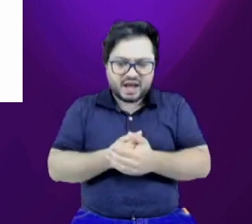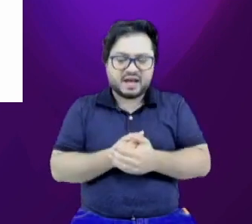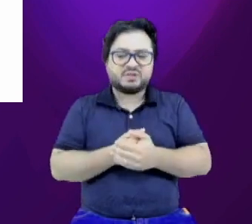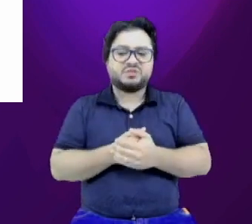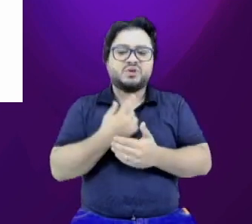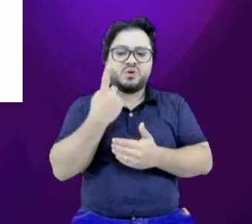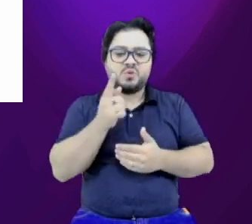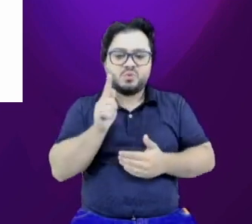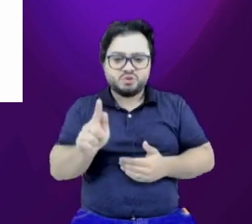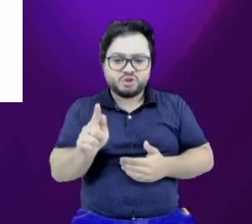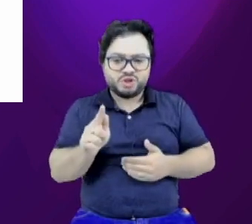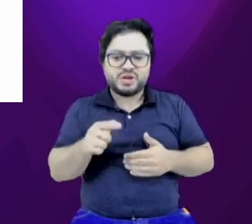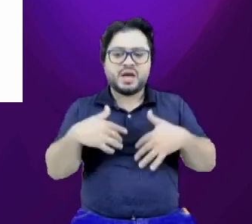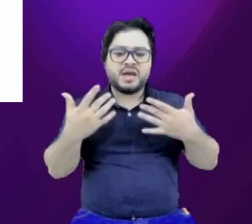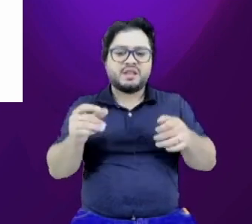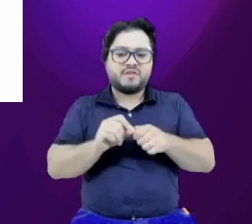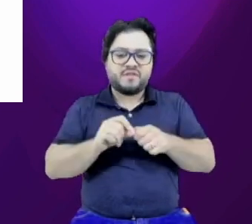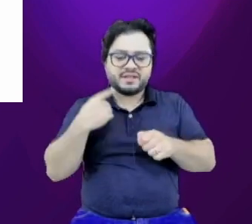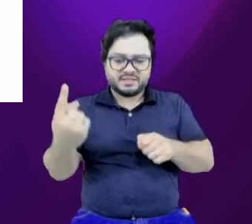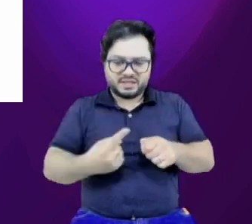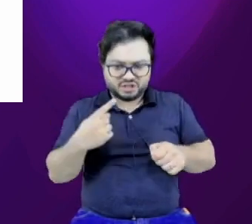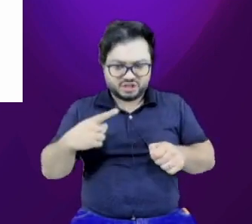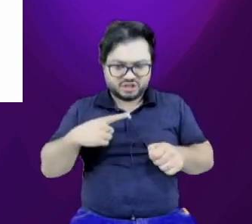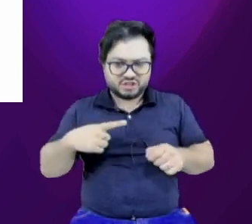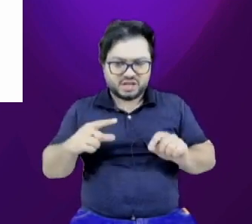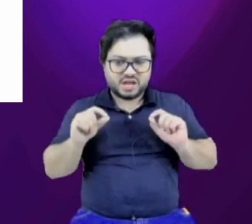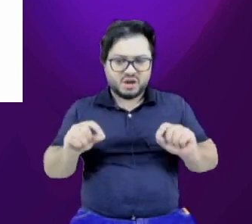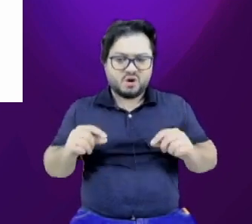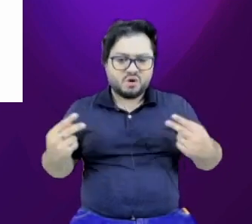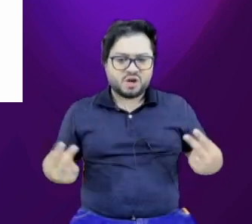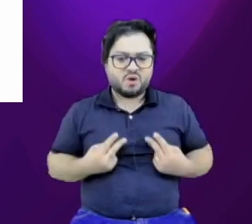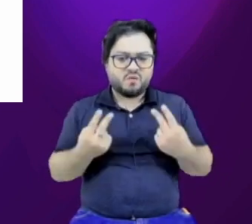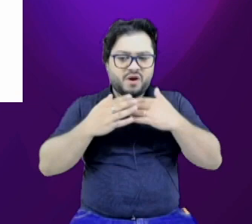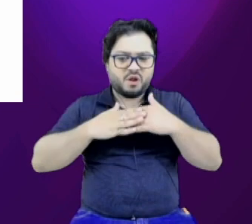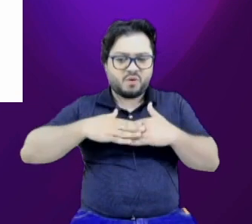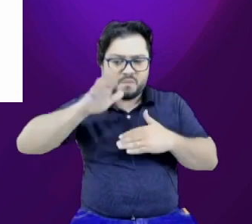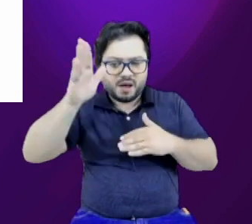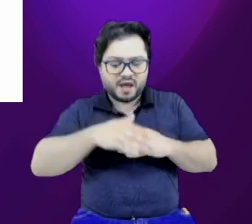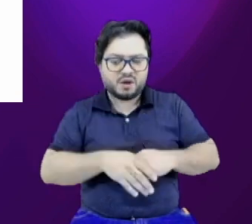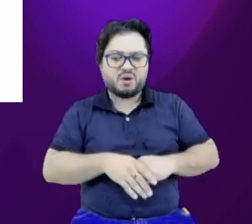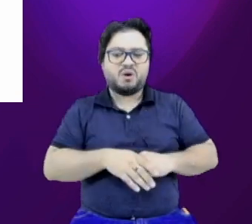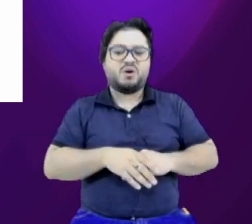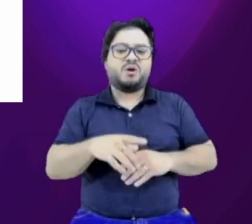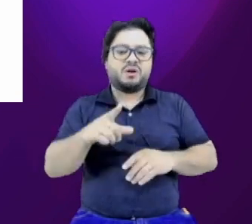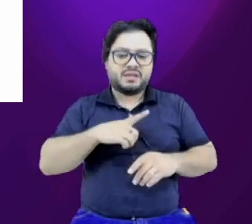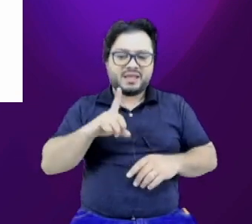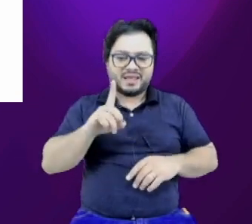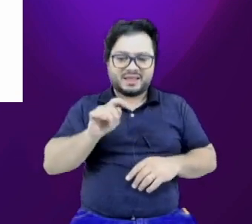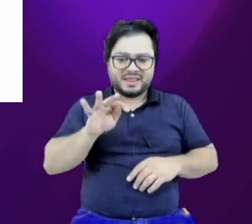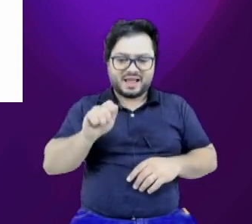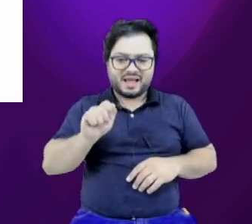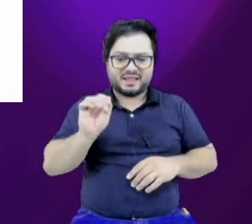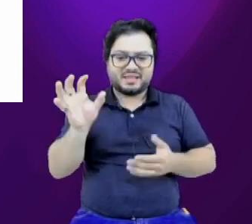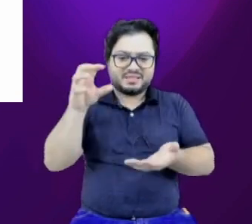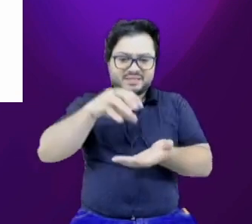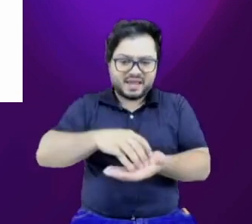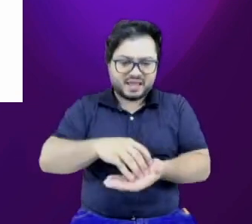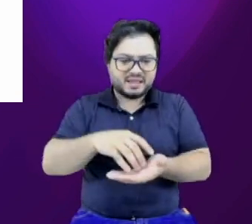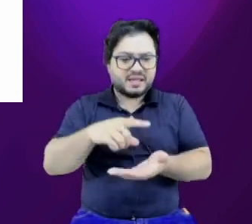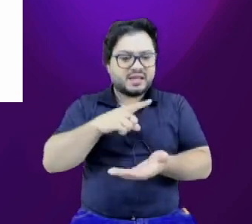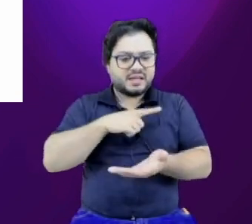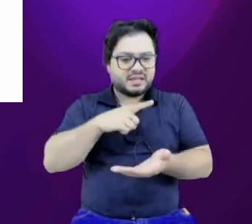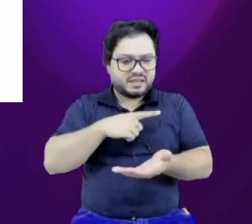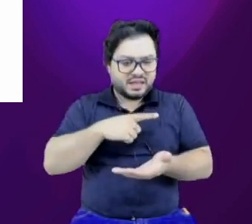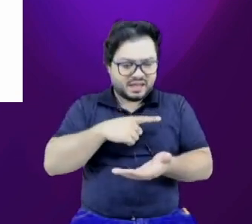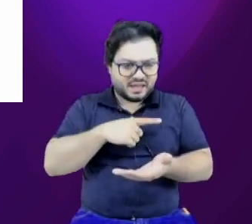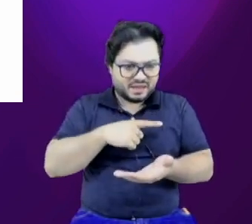giga, então isso faz com que a gente tenha um valor maior, ter data center, storage